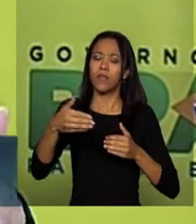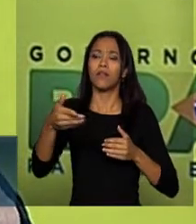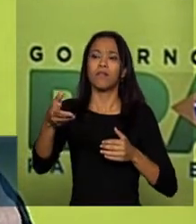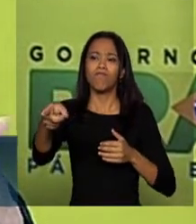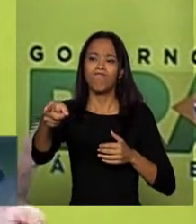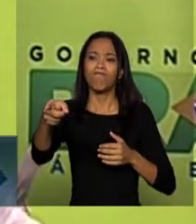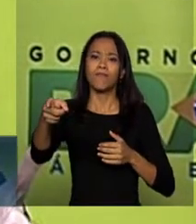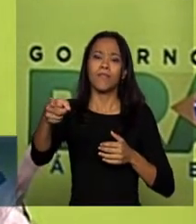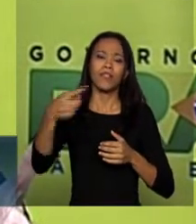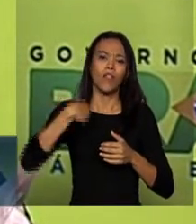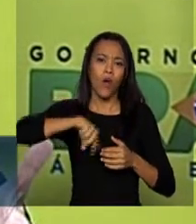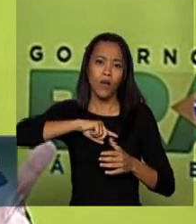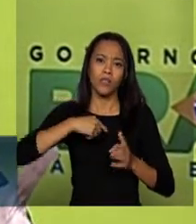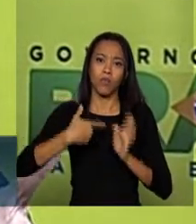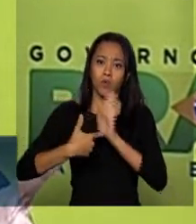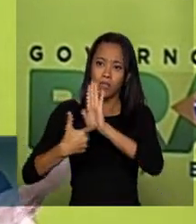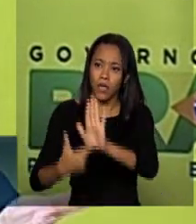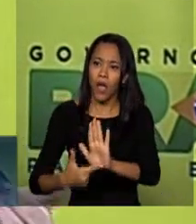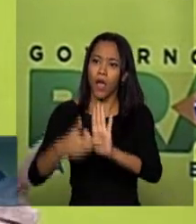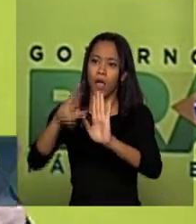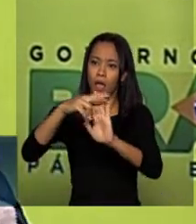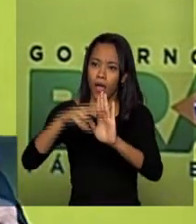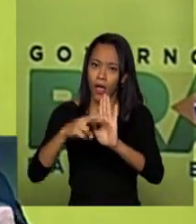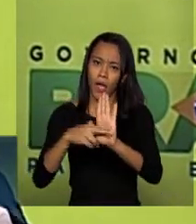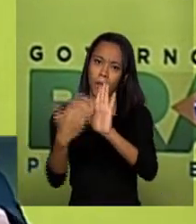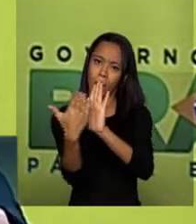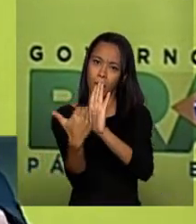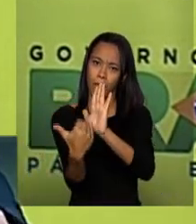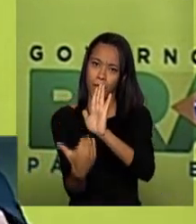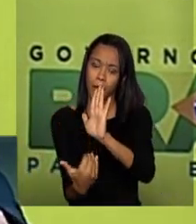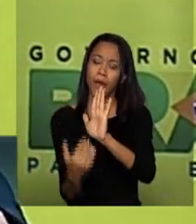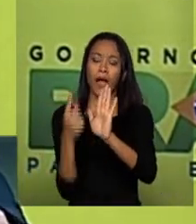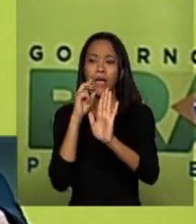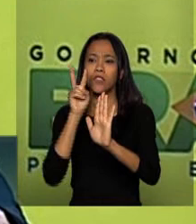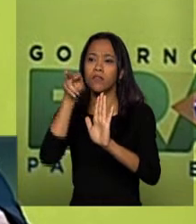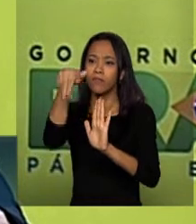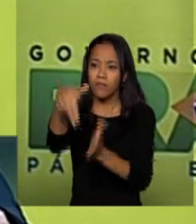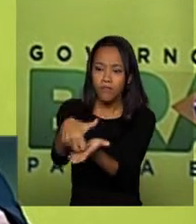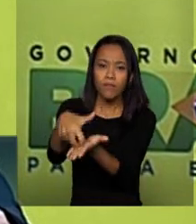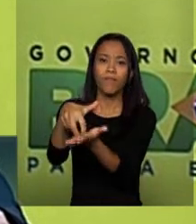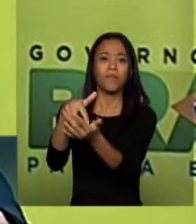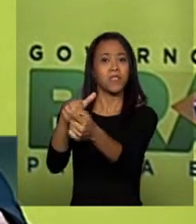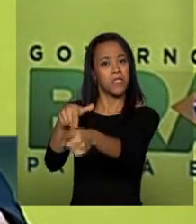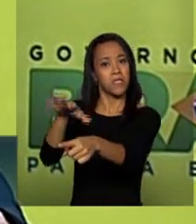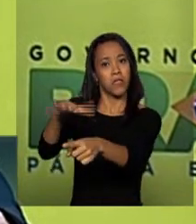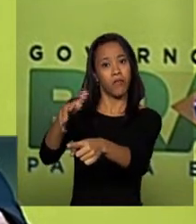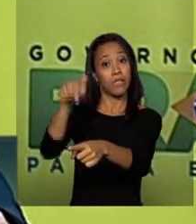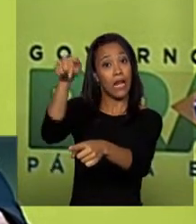dados apresentar as condições, na verificação em loco ele apresenta